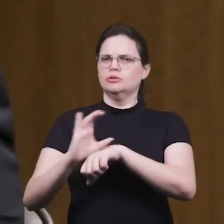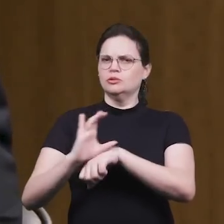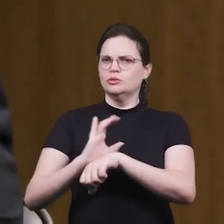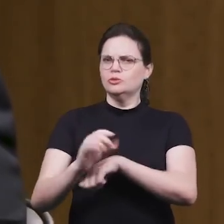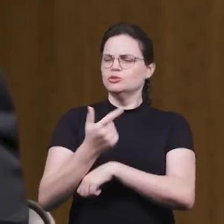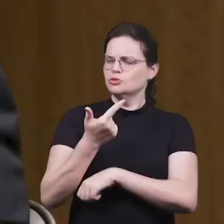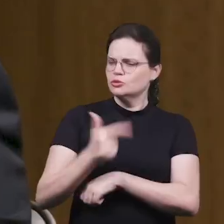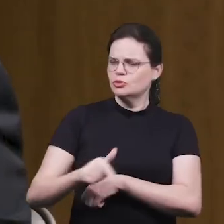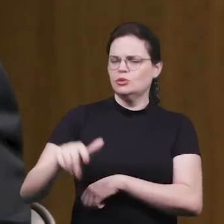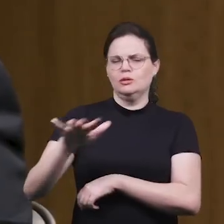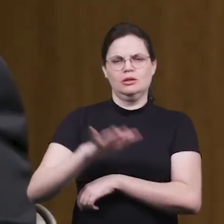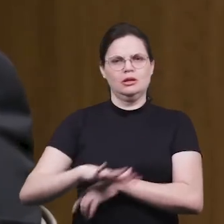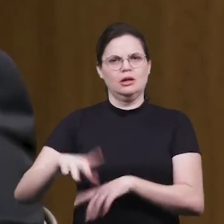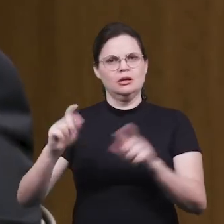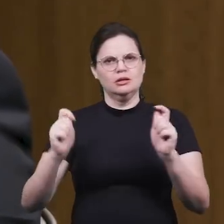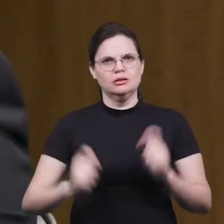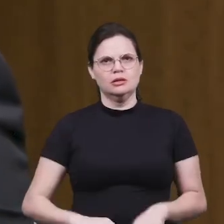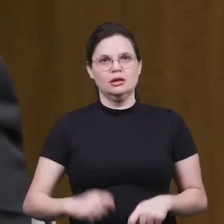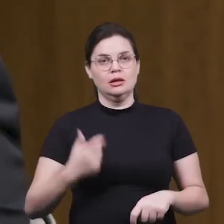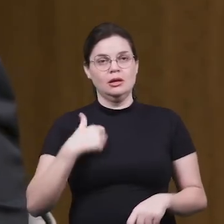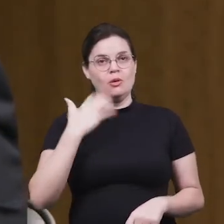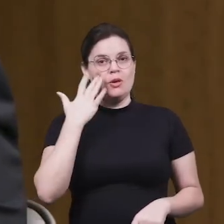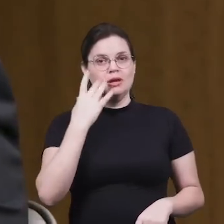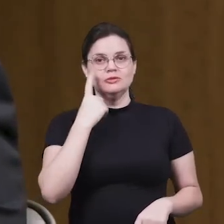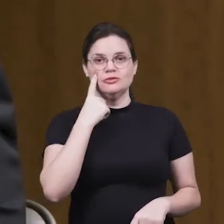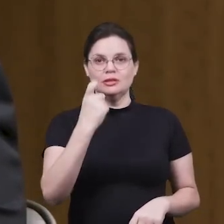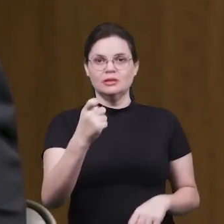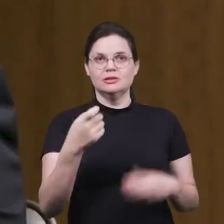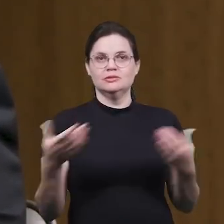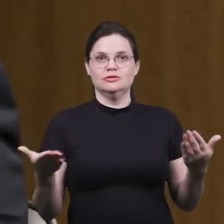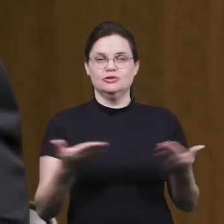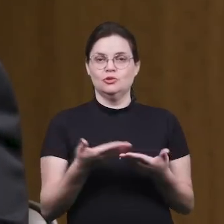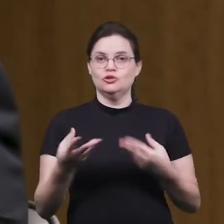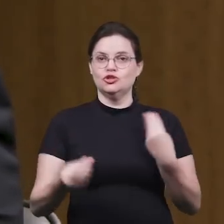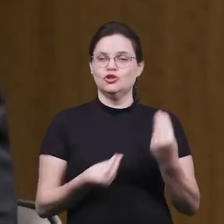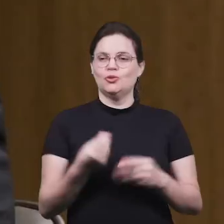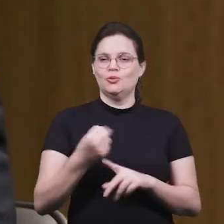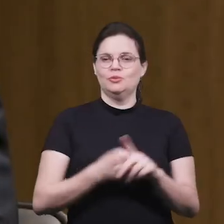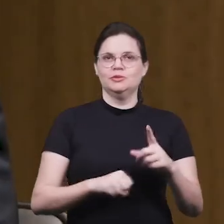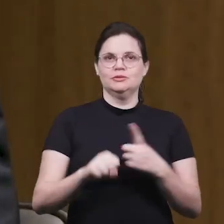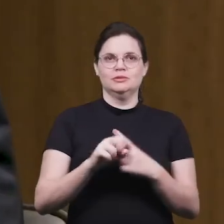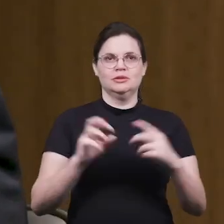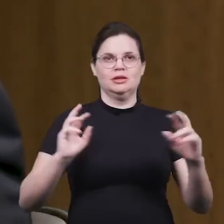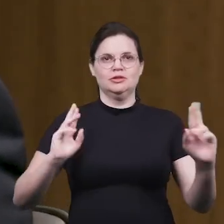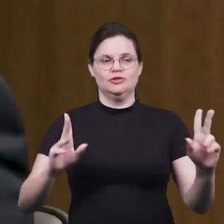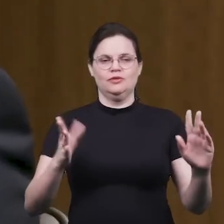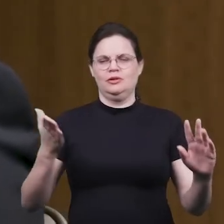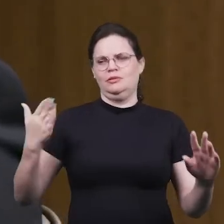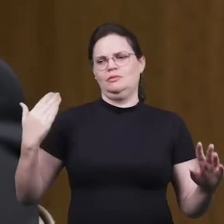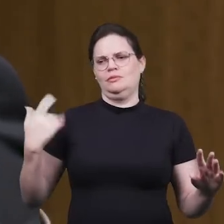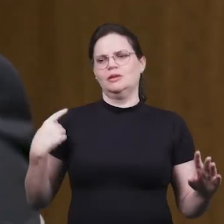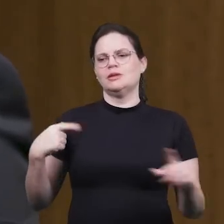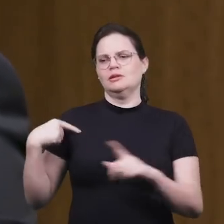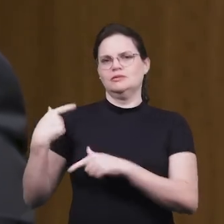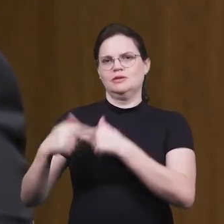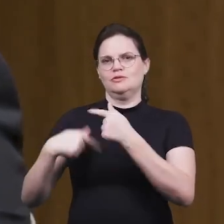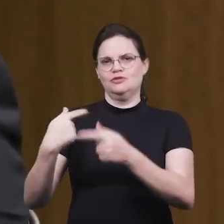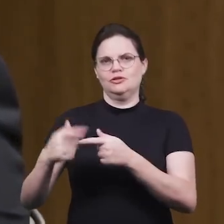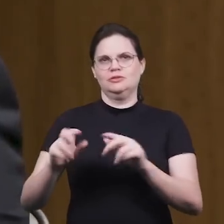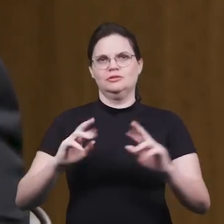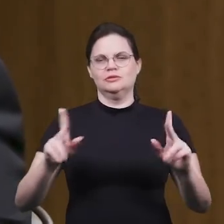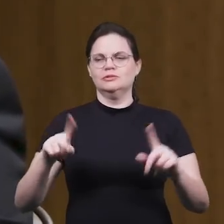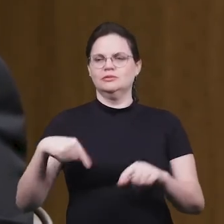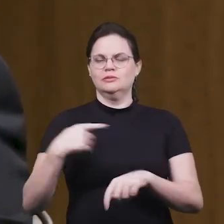uma outra direção. Eu acho isso muito interessante, né? O mundo de hoje um pouquinho diferente do nosso. E eu tenho conversado isso com os